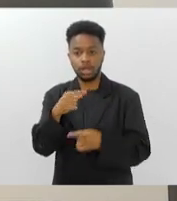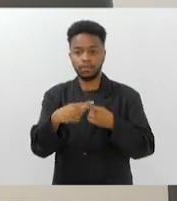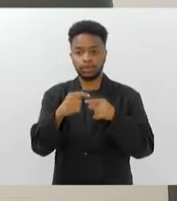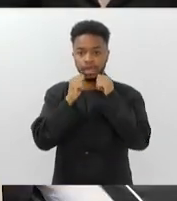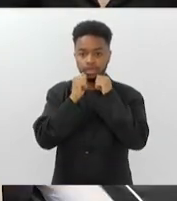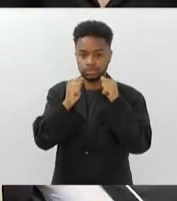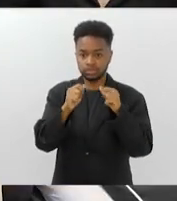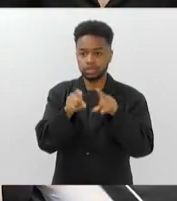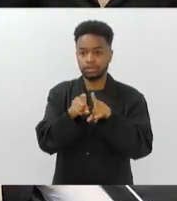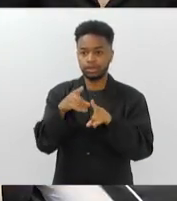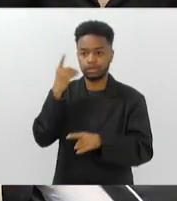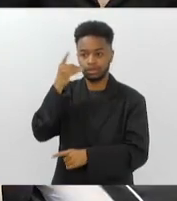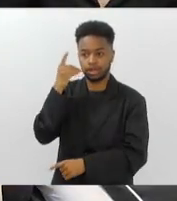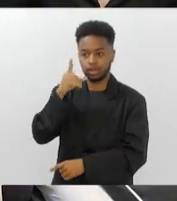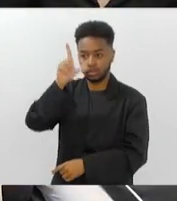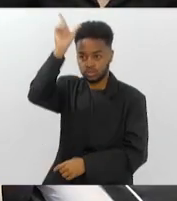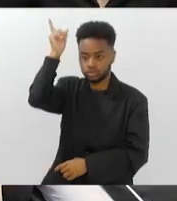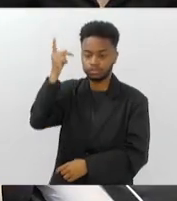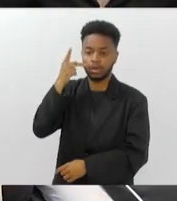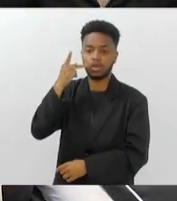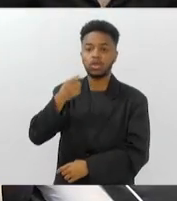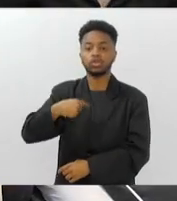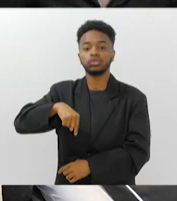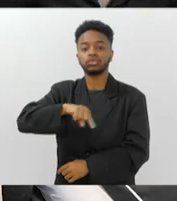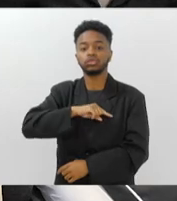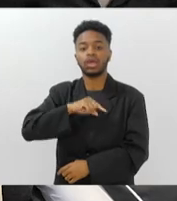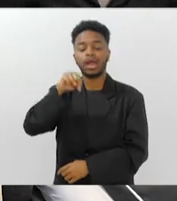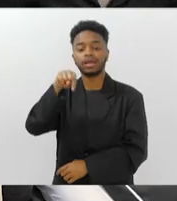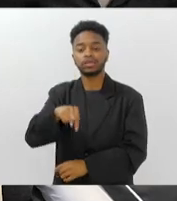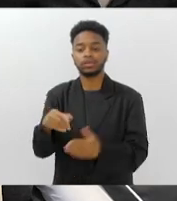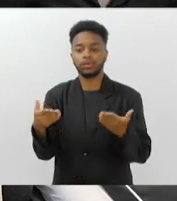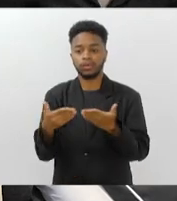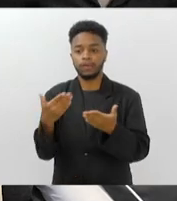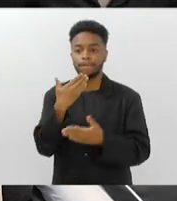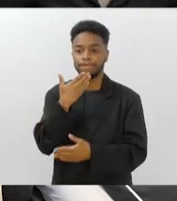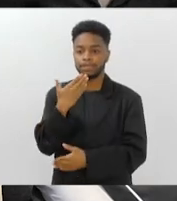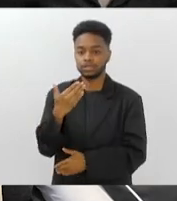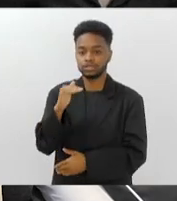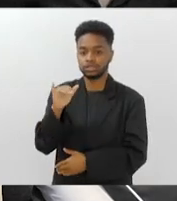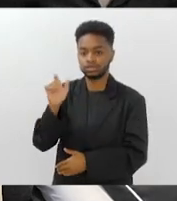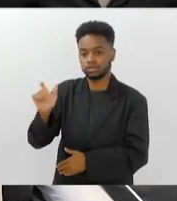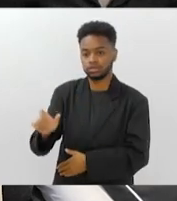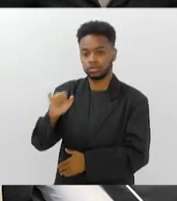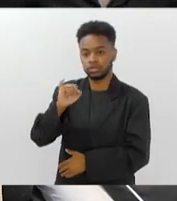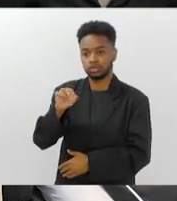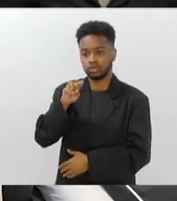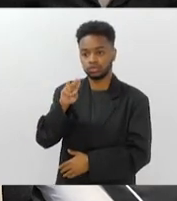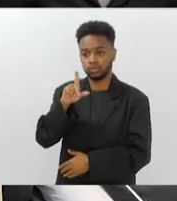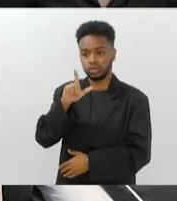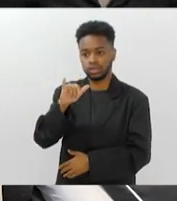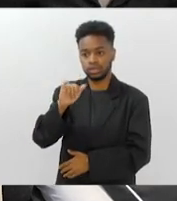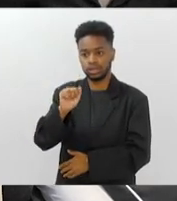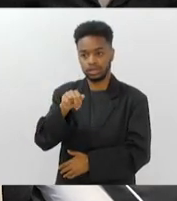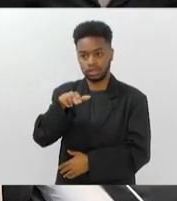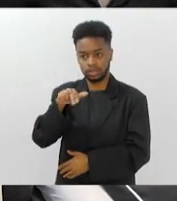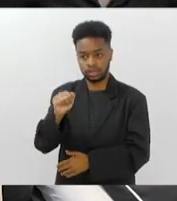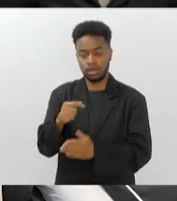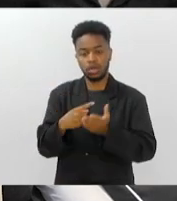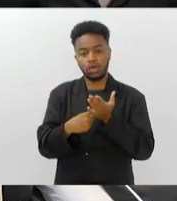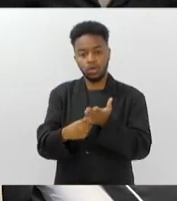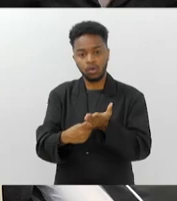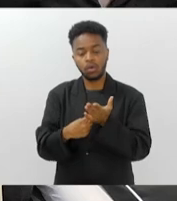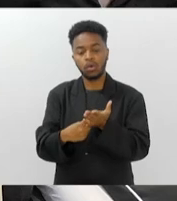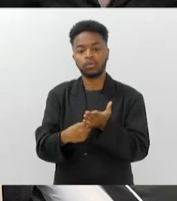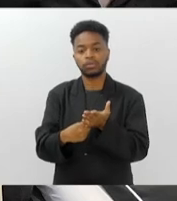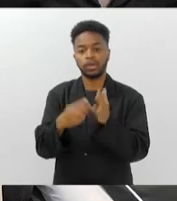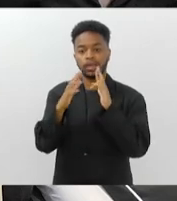Paulo também por favor nós vamos aqui pedir a Dra Juliana que eh ajuste com eles uma